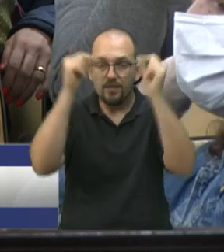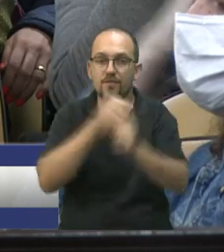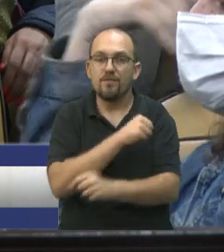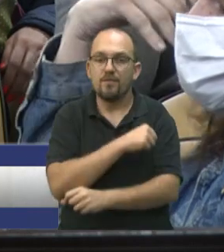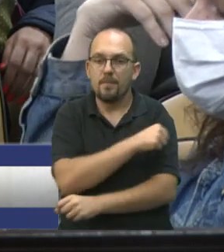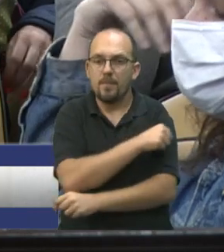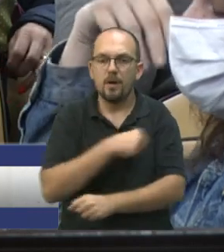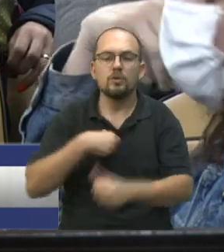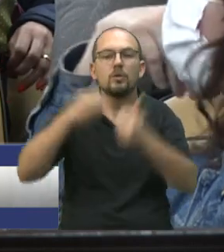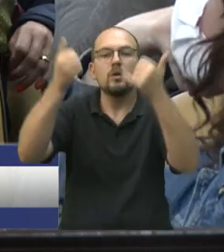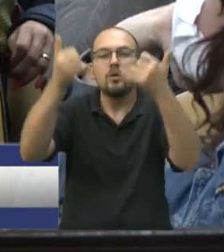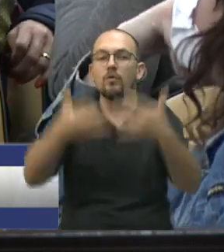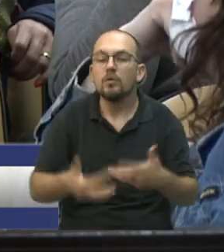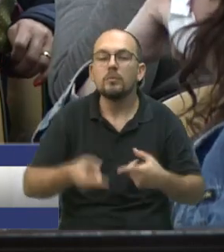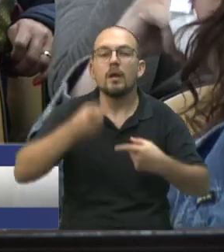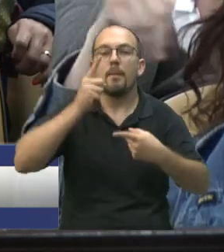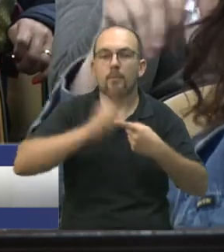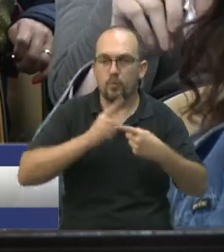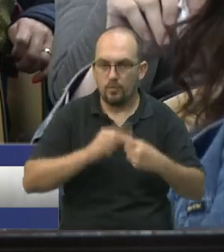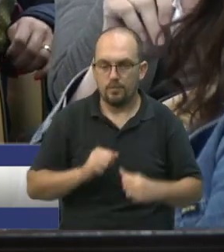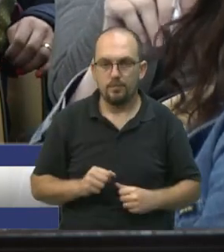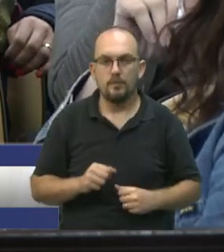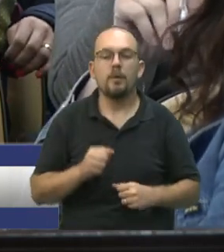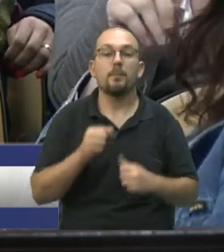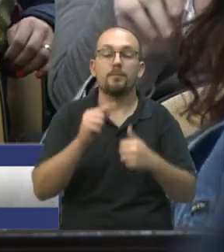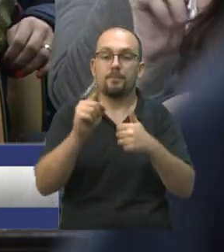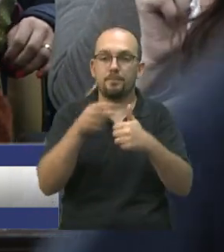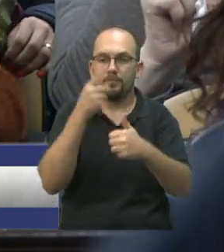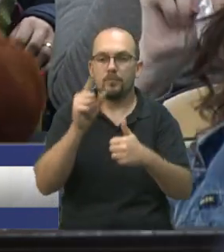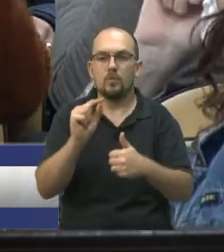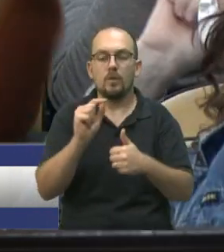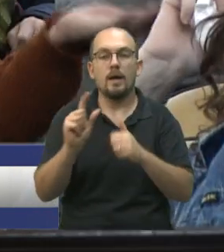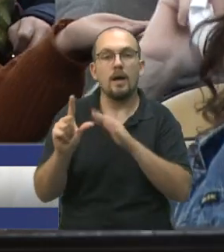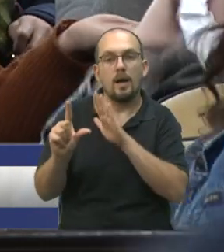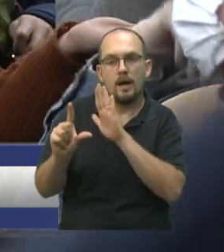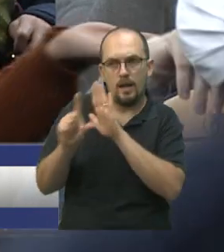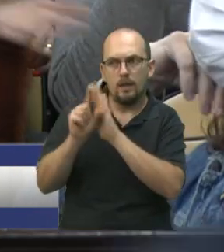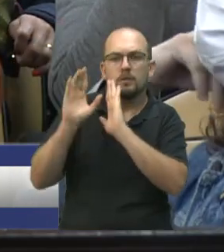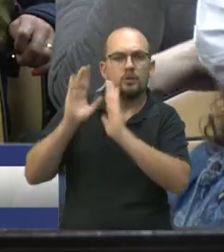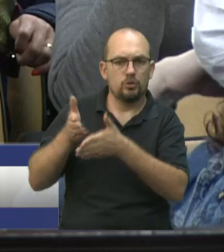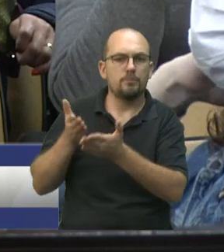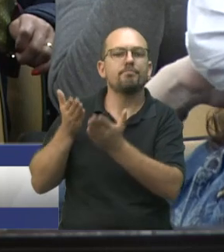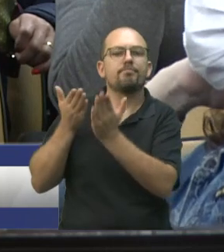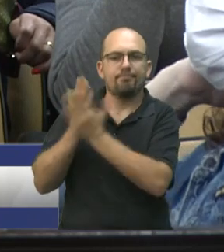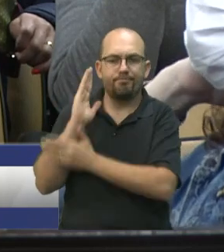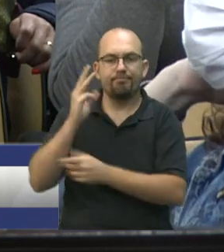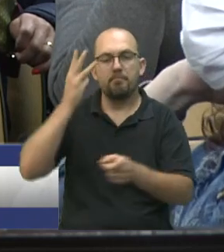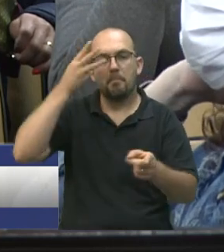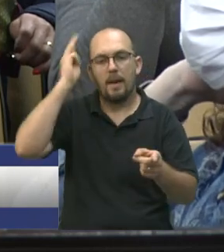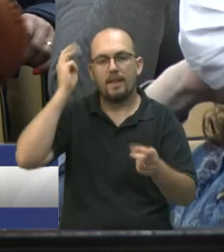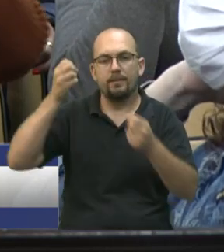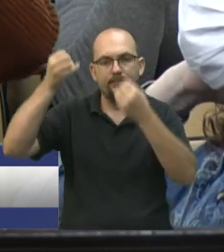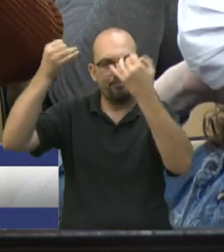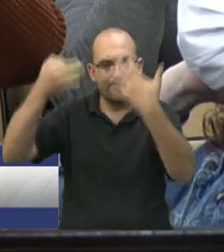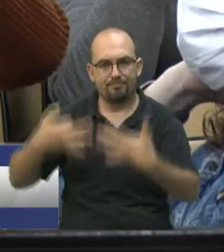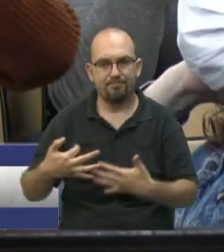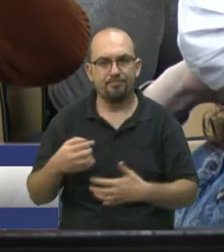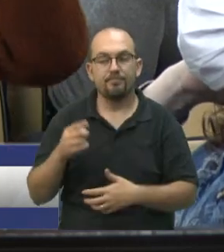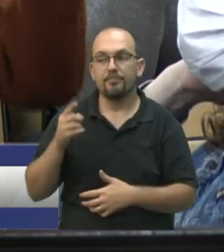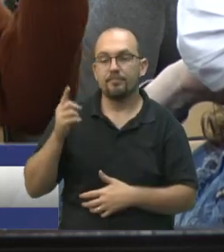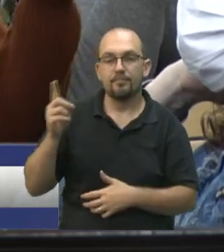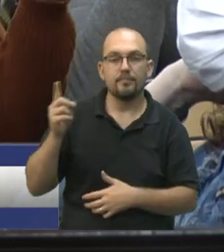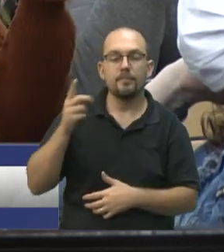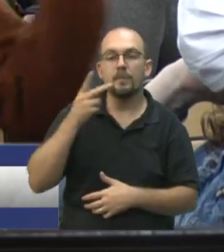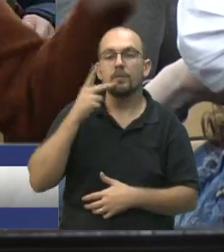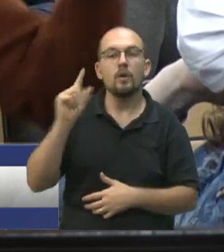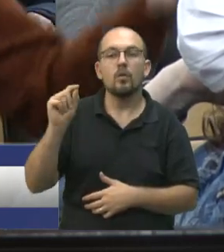explicação do porquê isso. Primeiro, que a lei está aprovada, e como o Matheus bem disse, o que ela